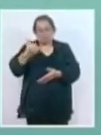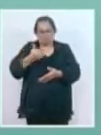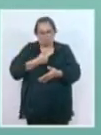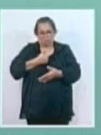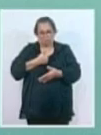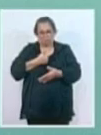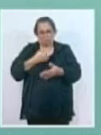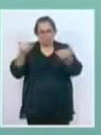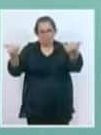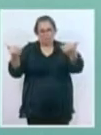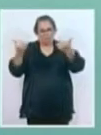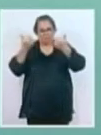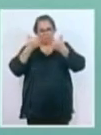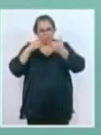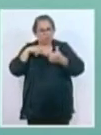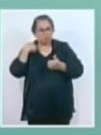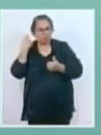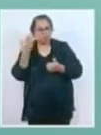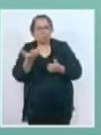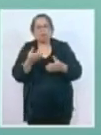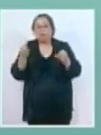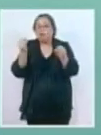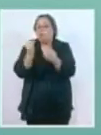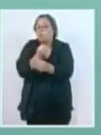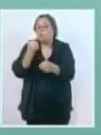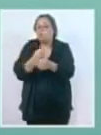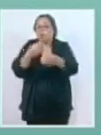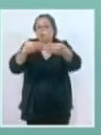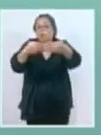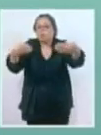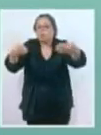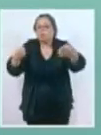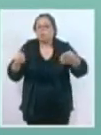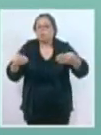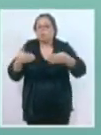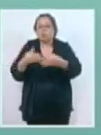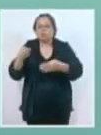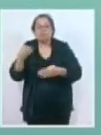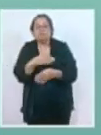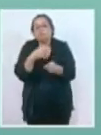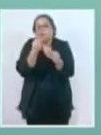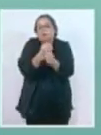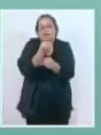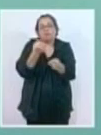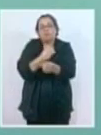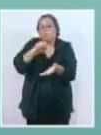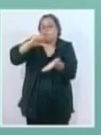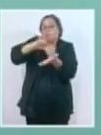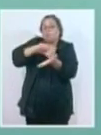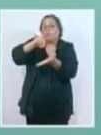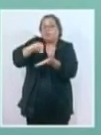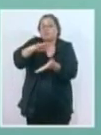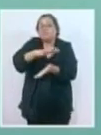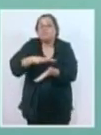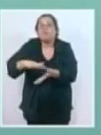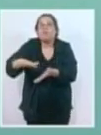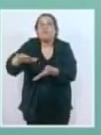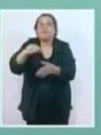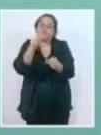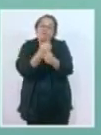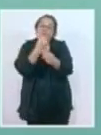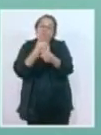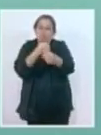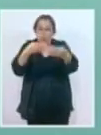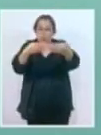Nós, para nós que buscávamos um muro novo para o CAIC, fomos surpreendidos com a reforma da unidade, Olha. A construção do